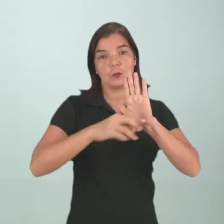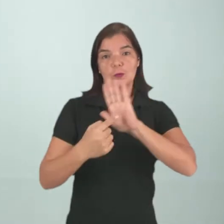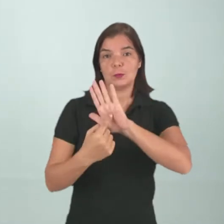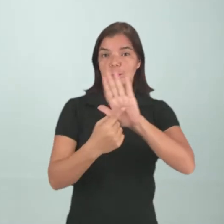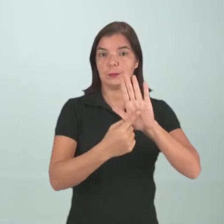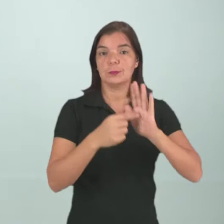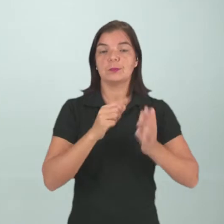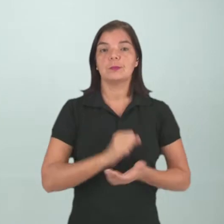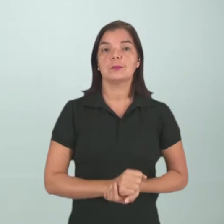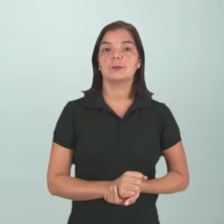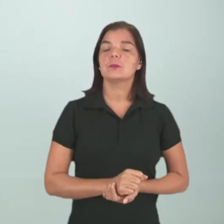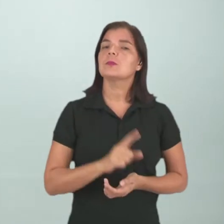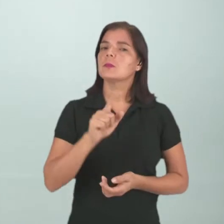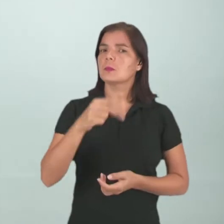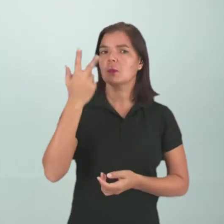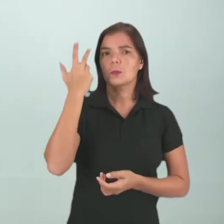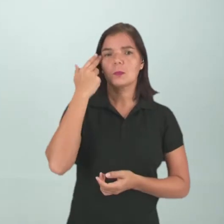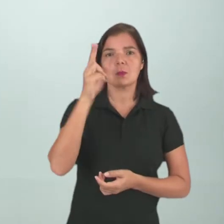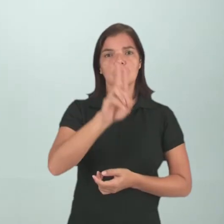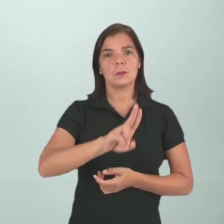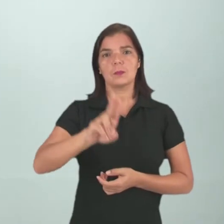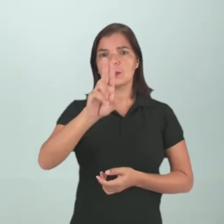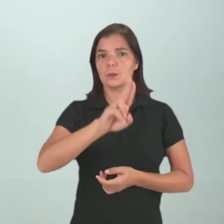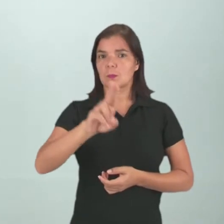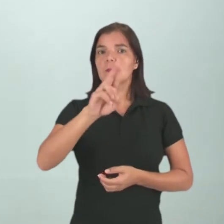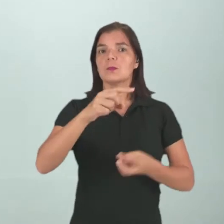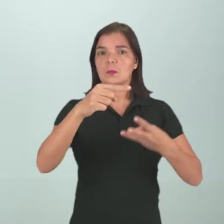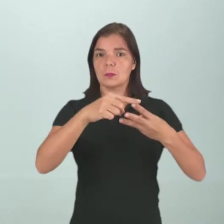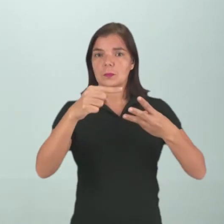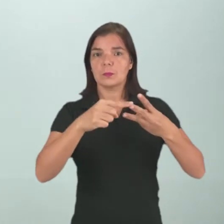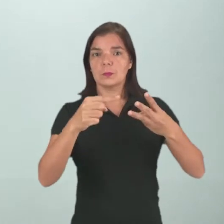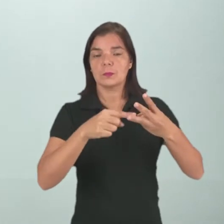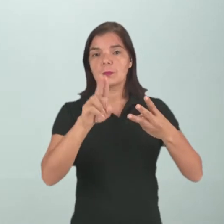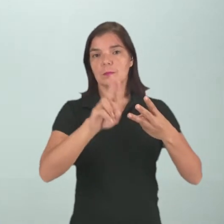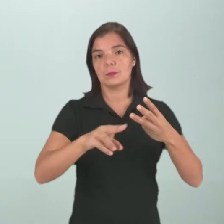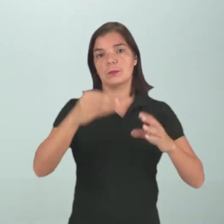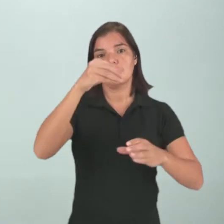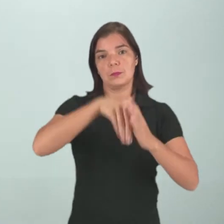exposto. E é comum o uso das figuras de linguagem.